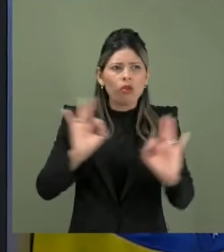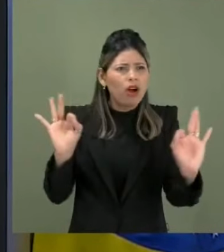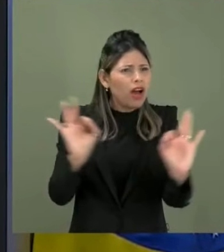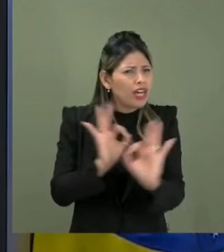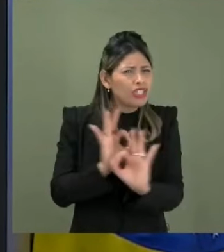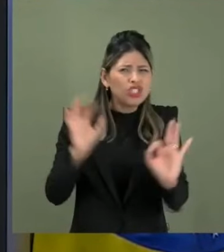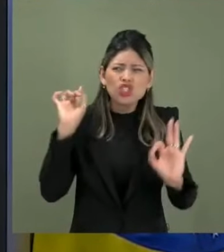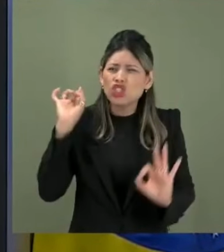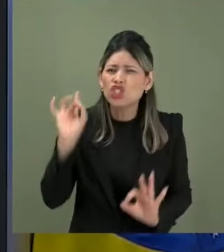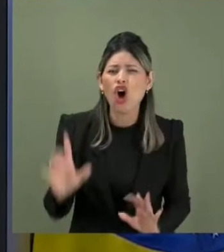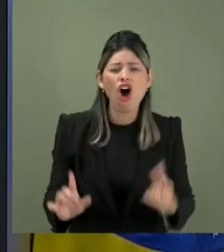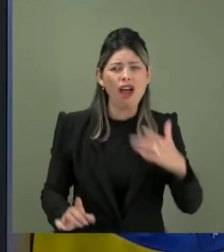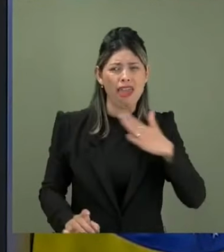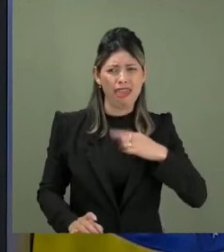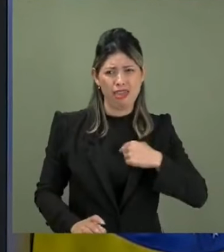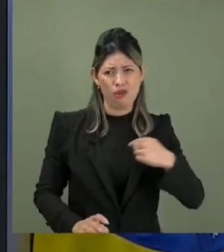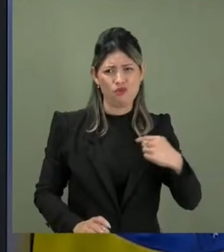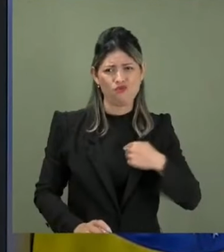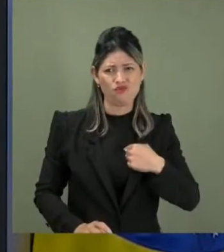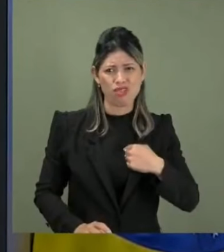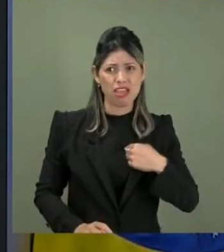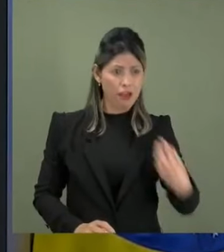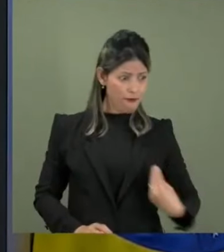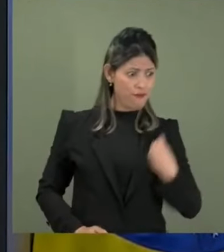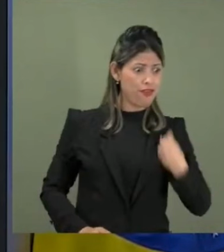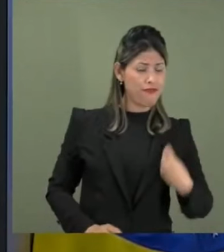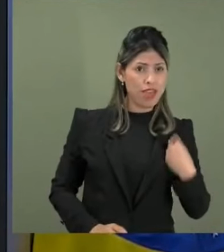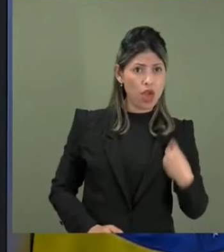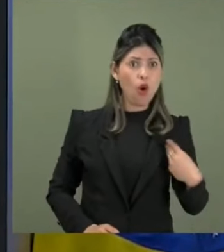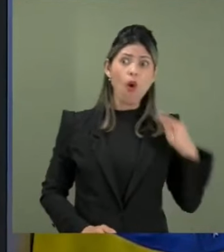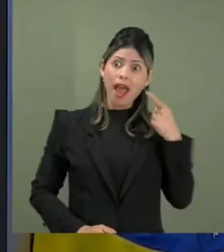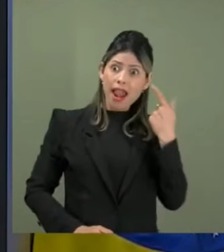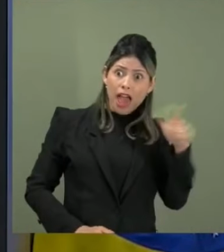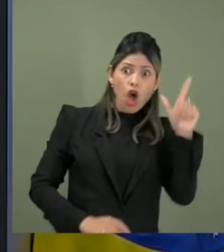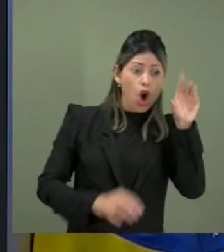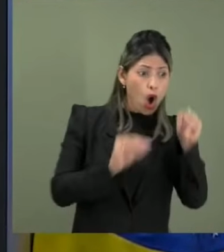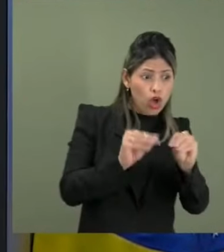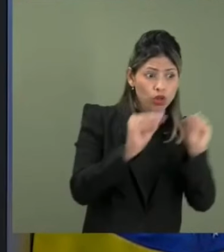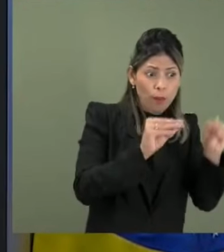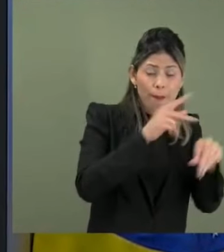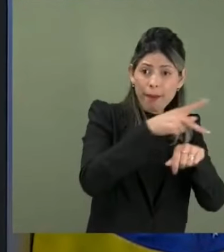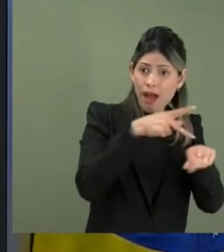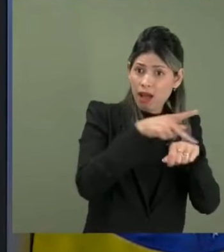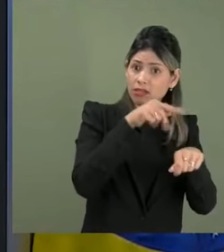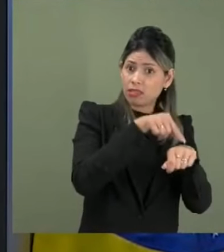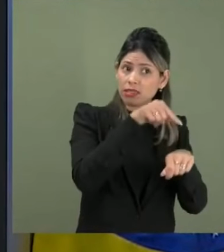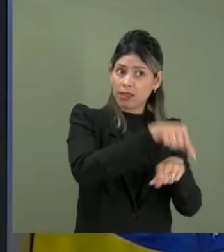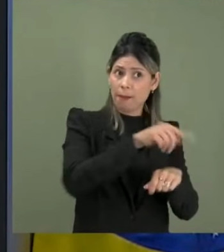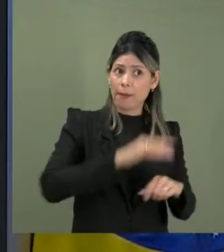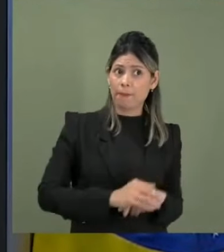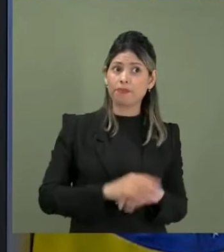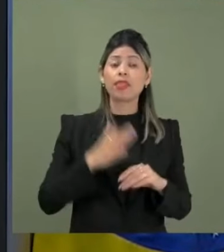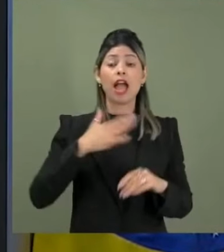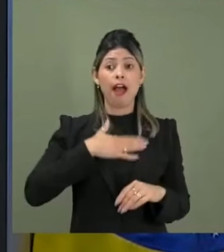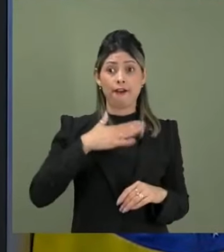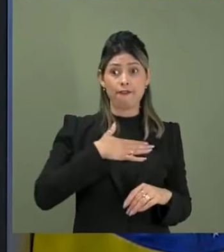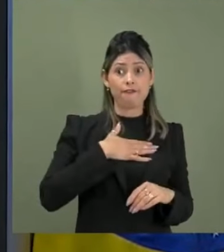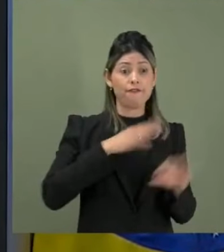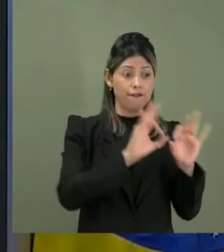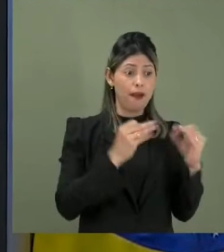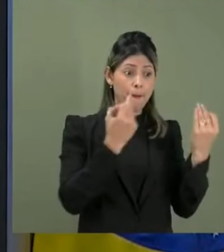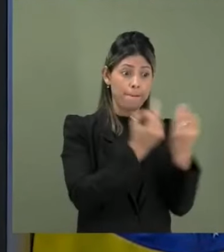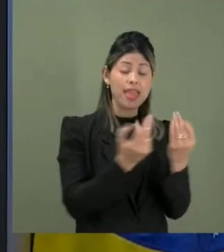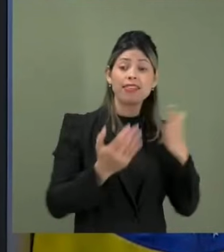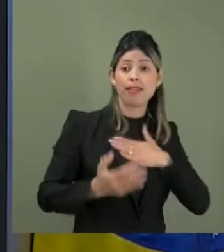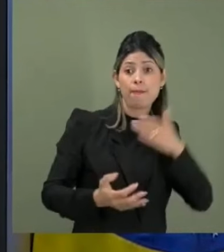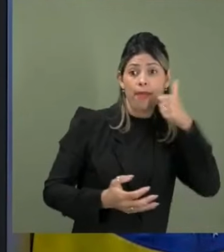eu, que estava em Budapeste. Em Budapeste, a família da minha mãe, por sinal, descendente da família Zweig,